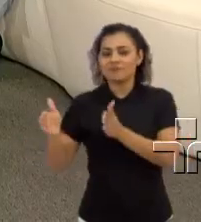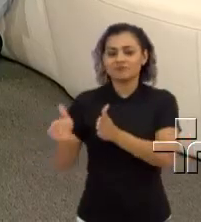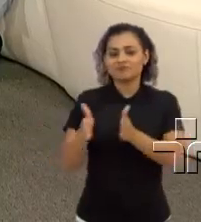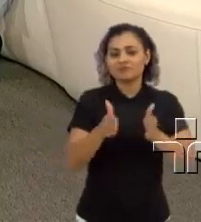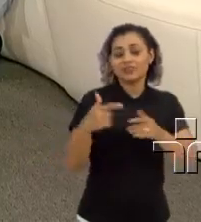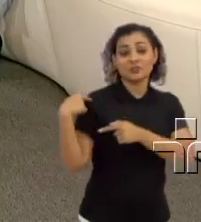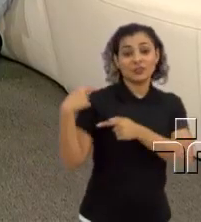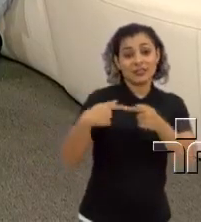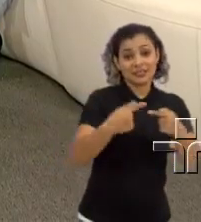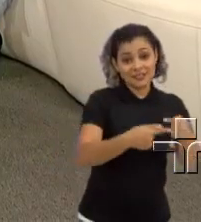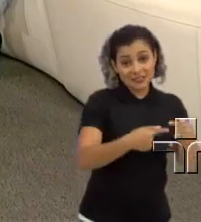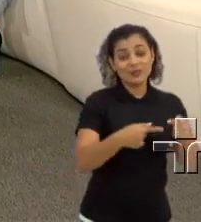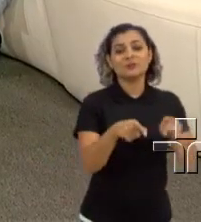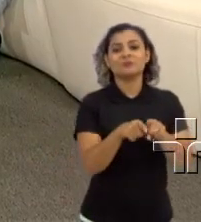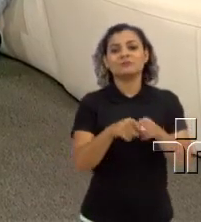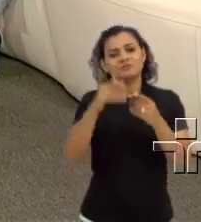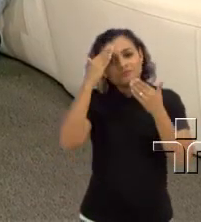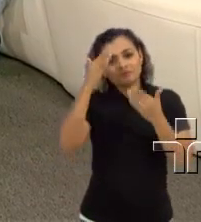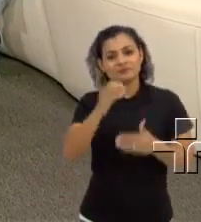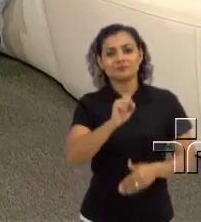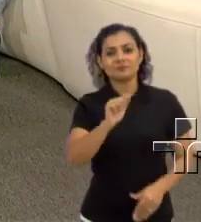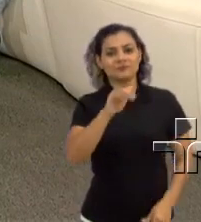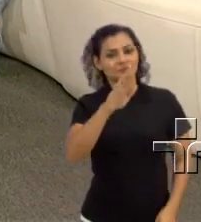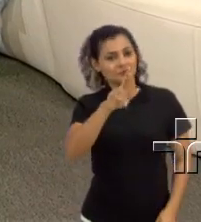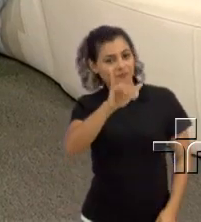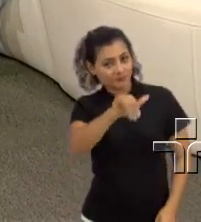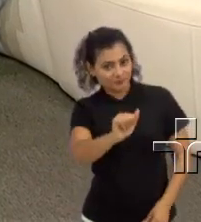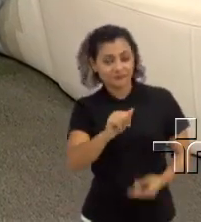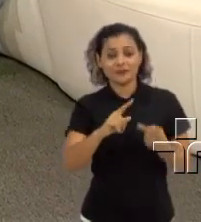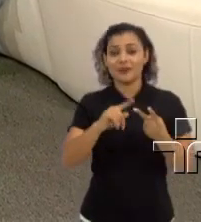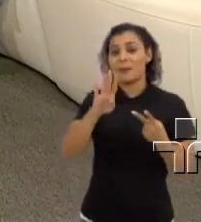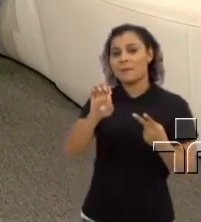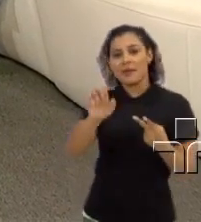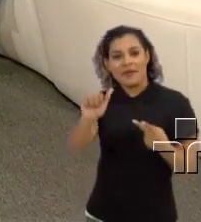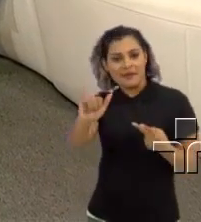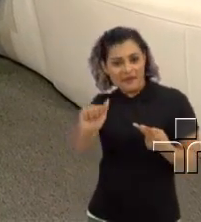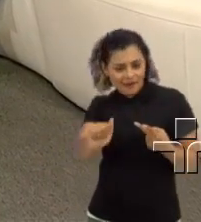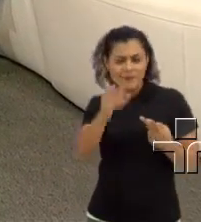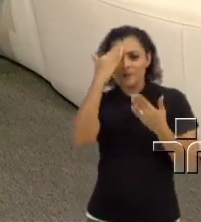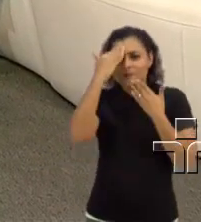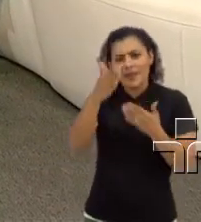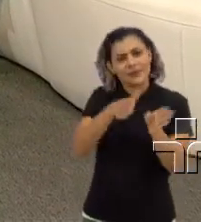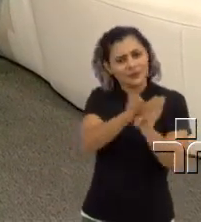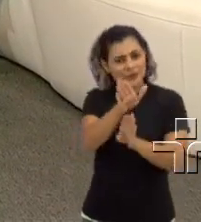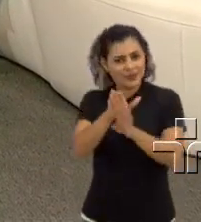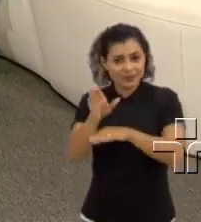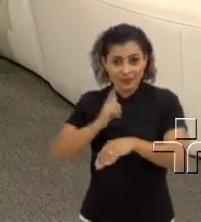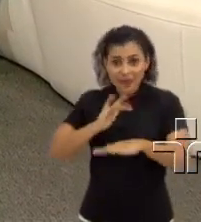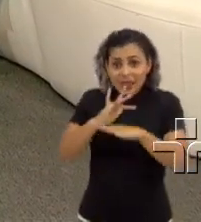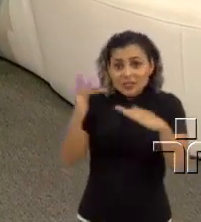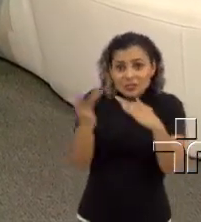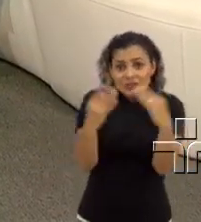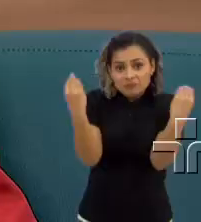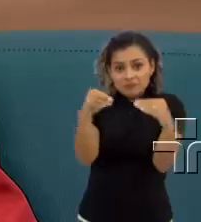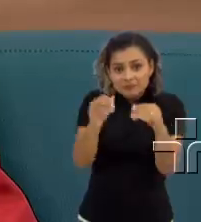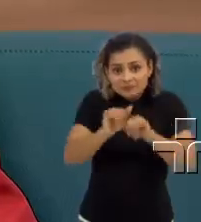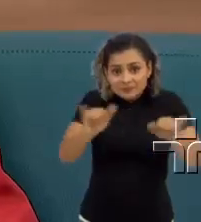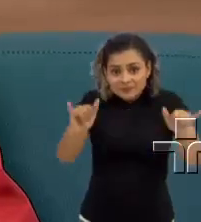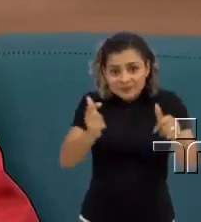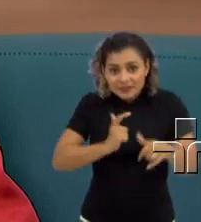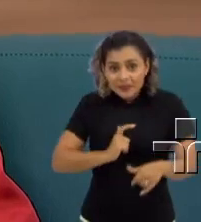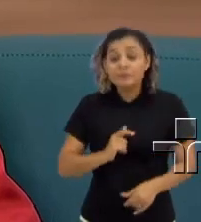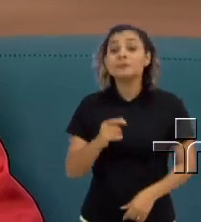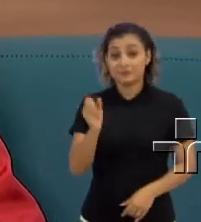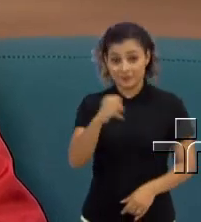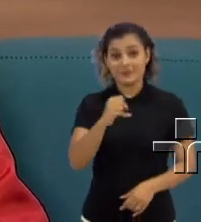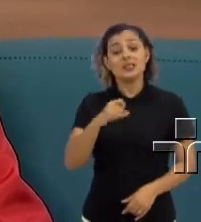É, muito obrigada pela presença, Sabrina. Obrigada. Beia, muito obrigada pelas orientações. Obrigada. Tem rede social para deixar, Beia? Vou